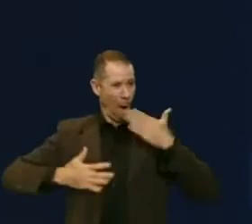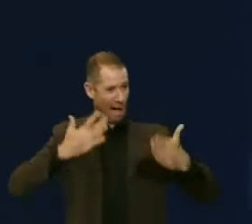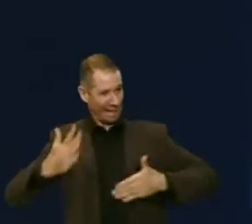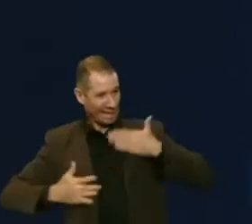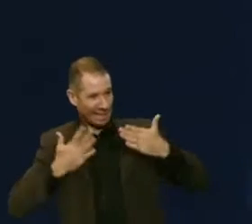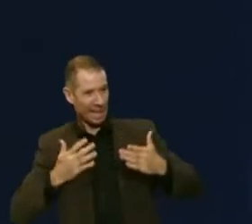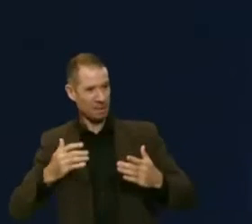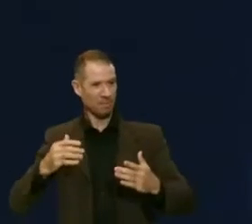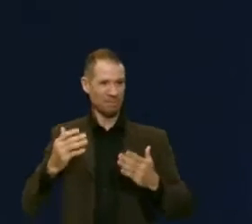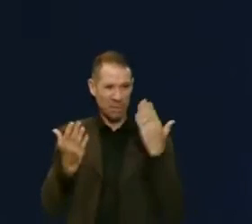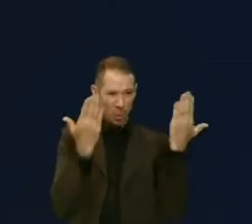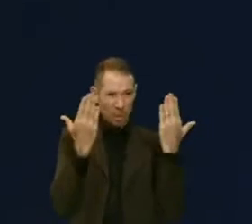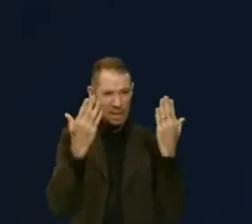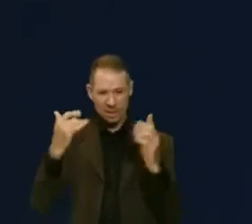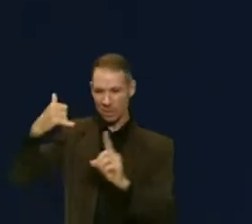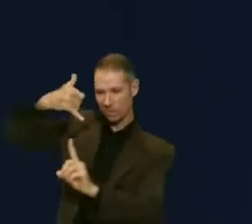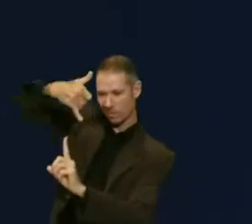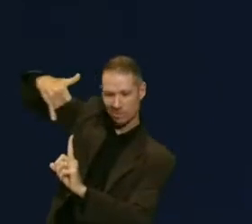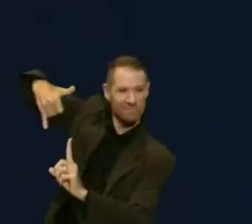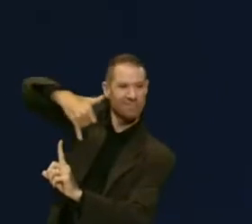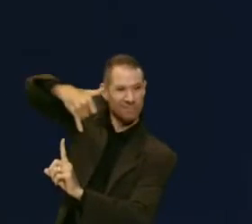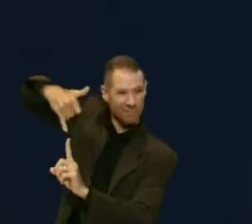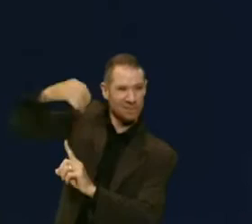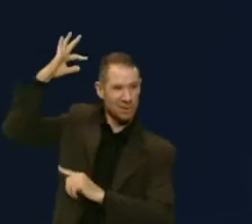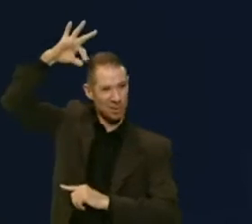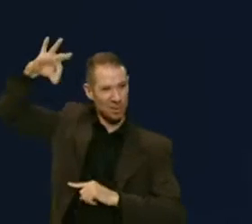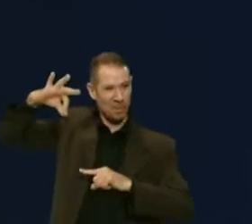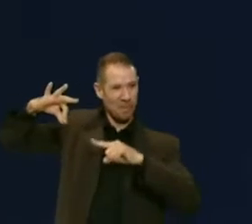Ela traz a visitação de Deus.